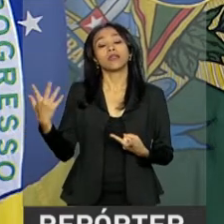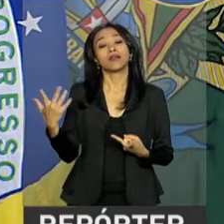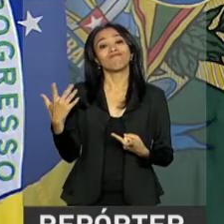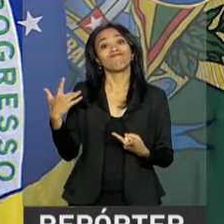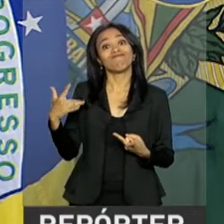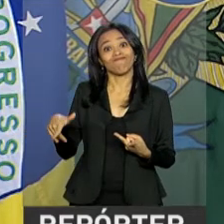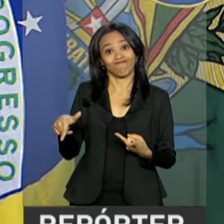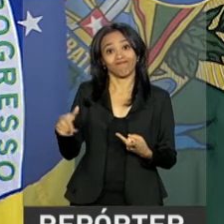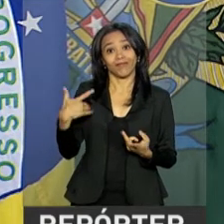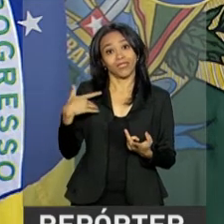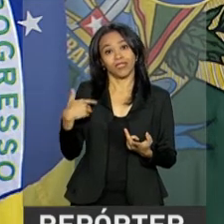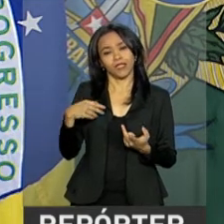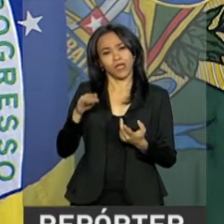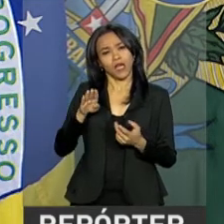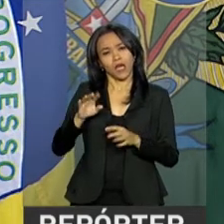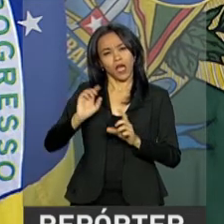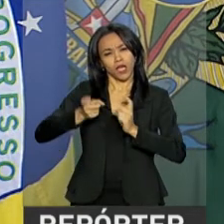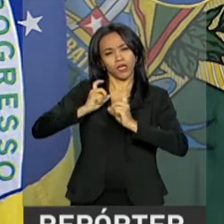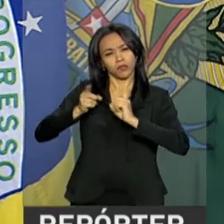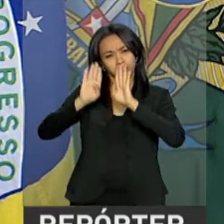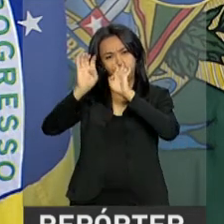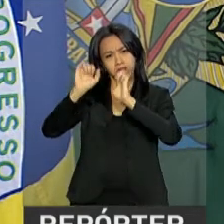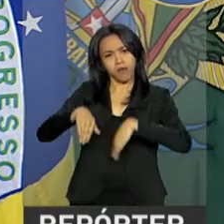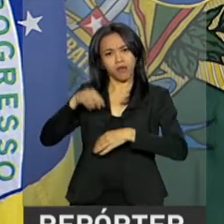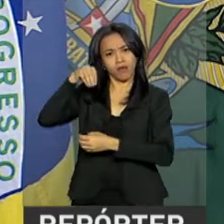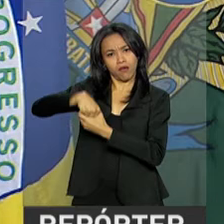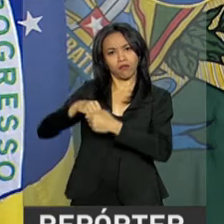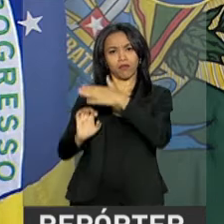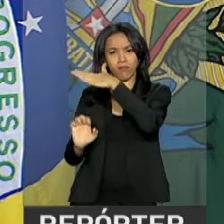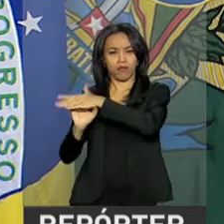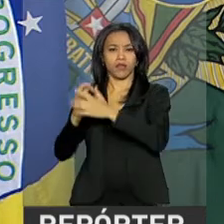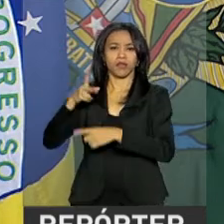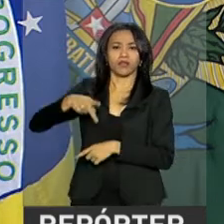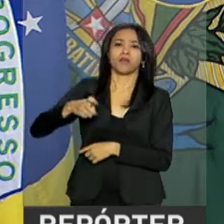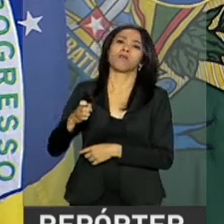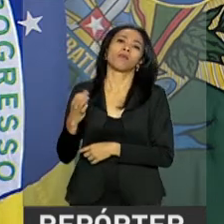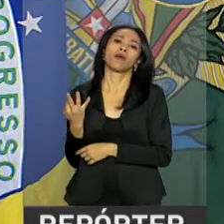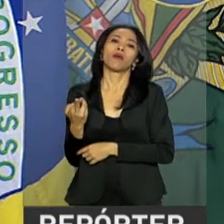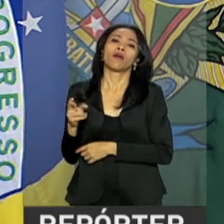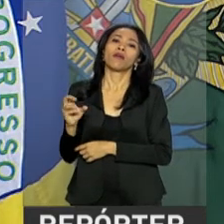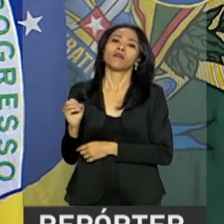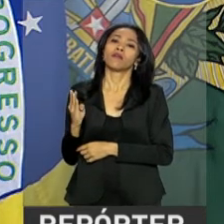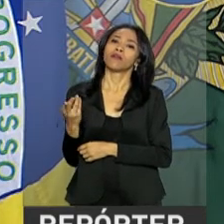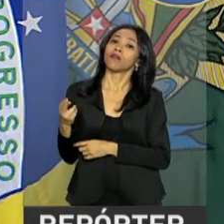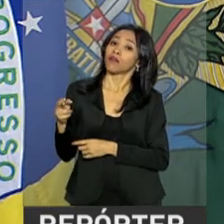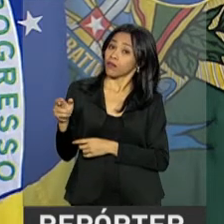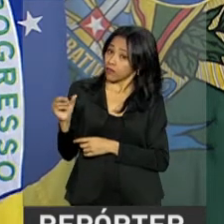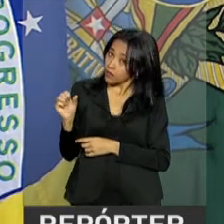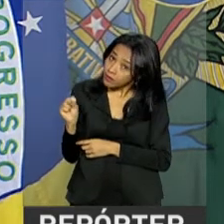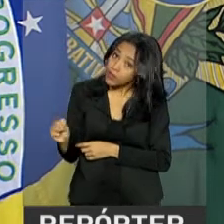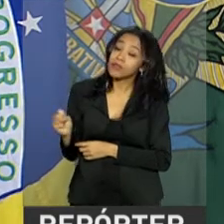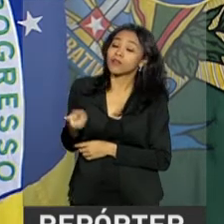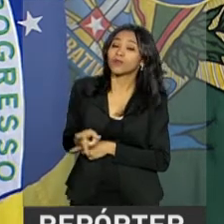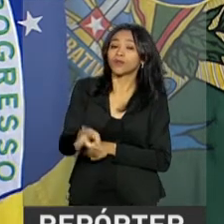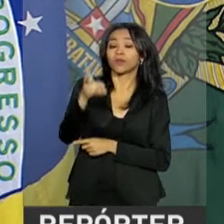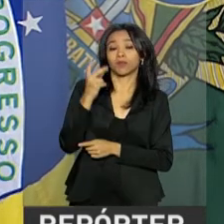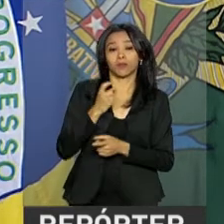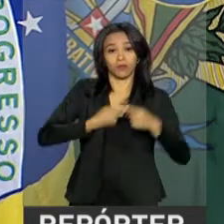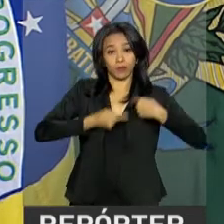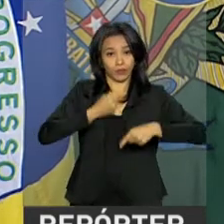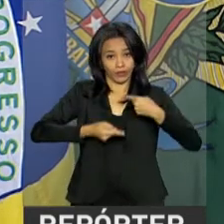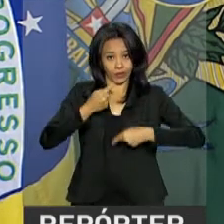como fizemos nesses dois anos portanto nós continuaremos com a política econômica